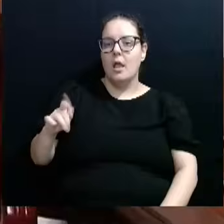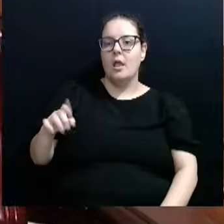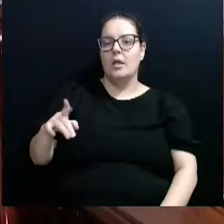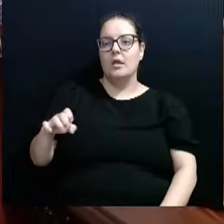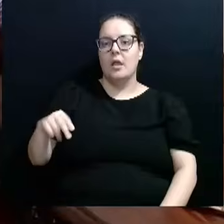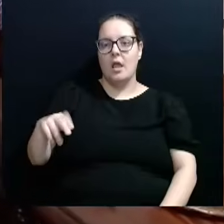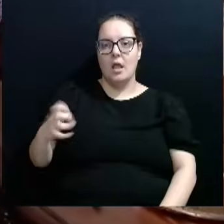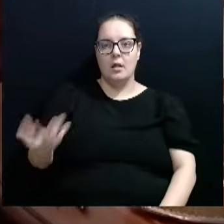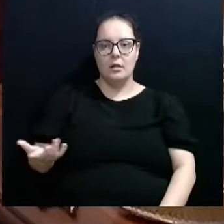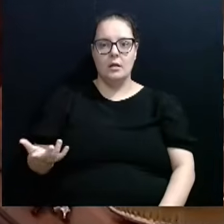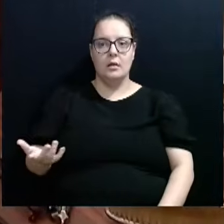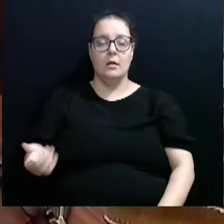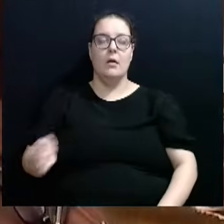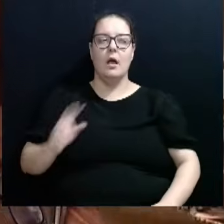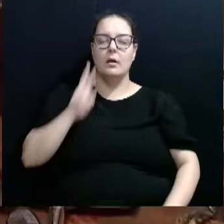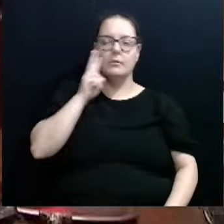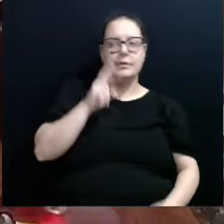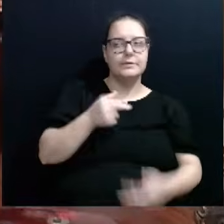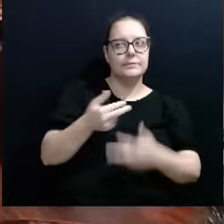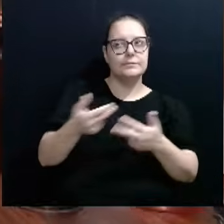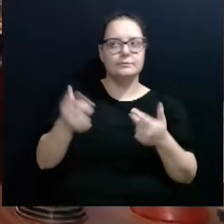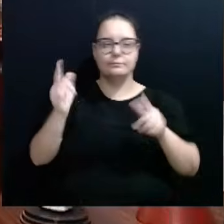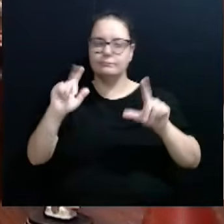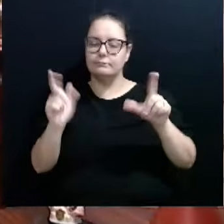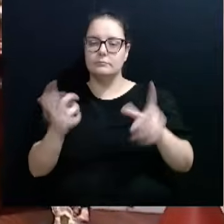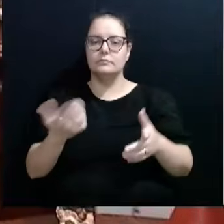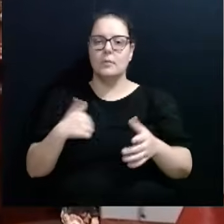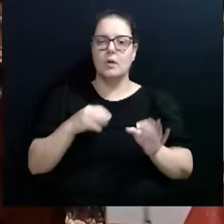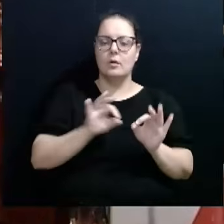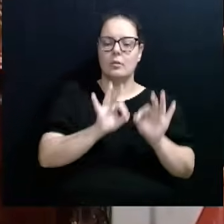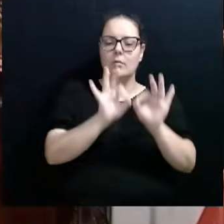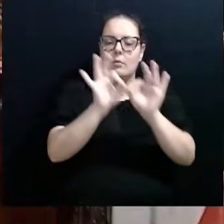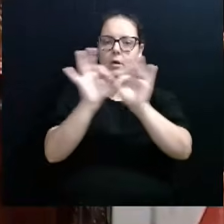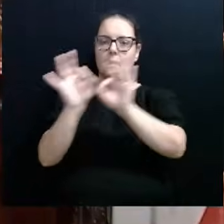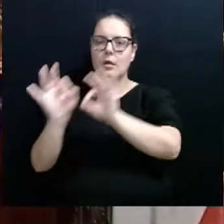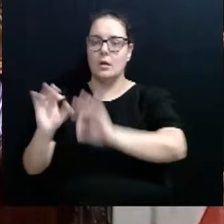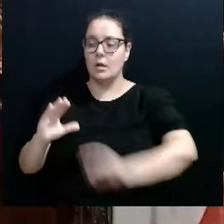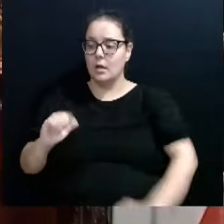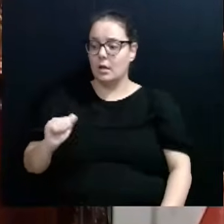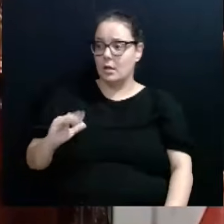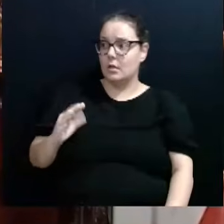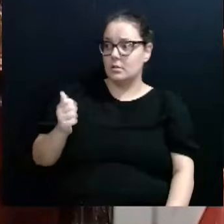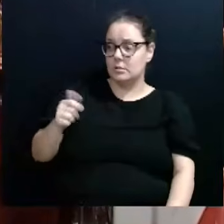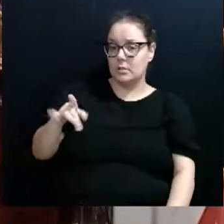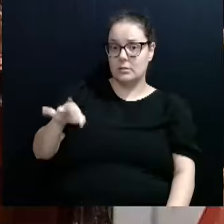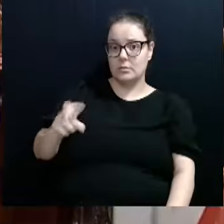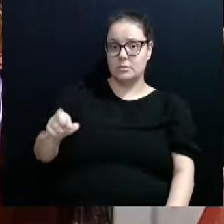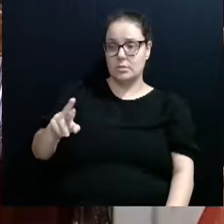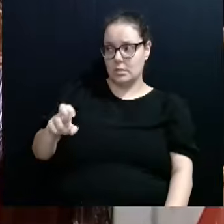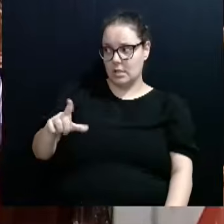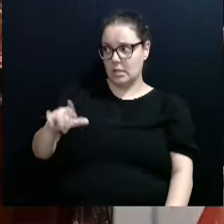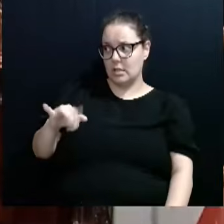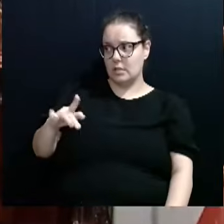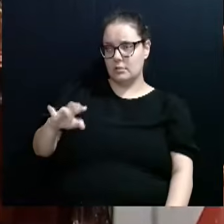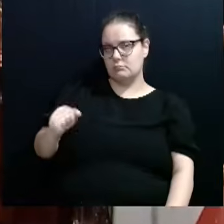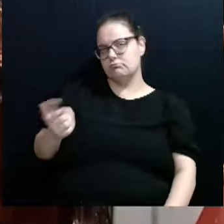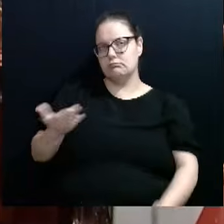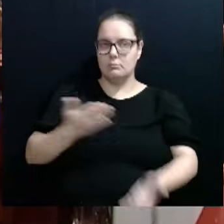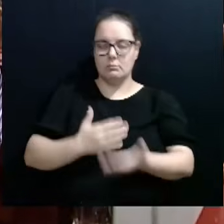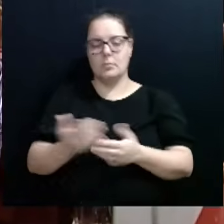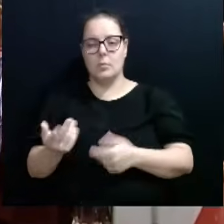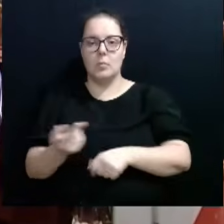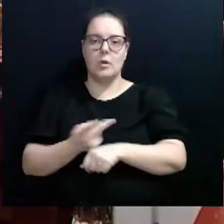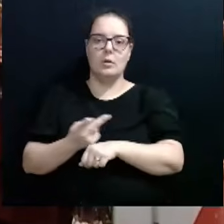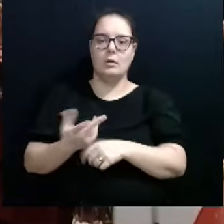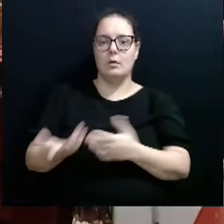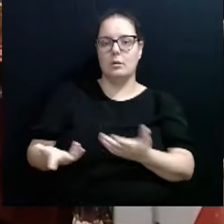TV, eu comecei assistindo Caçadores de Relíquias e comecei a brincar, comprar algumas peças antigas